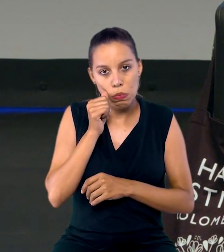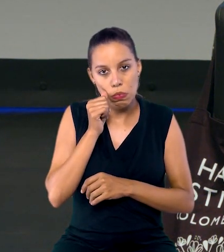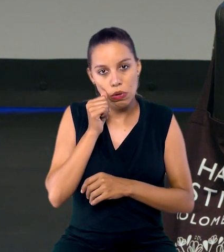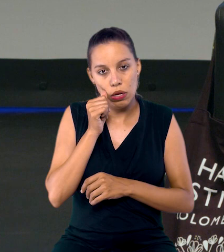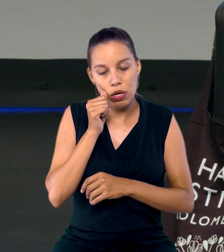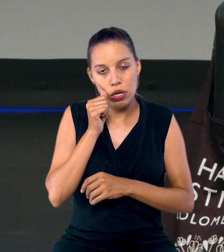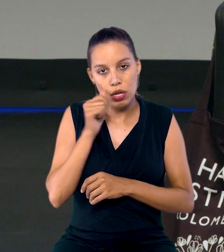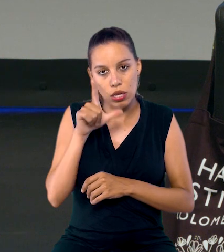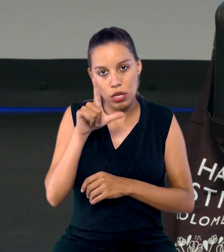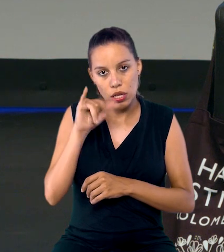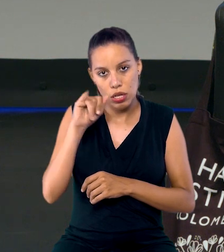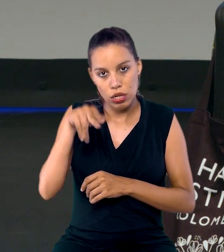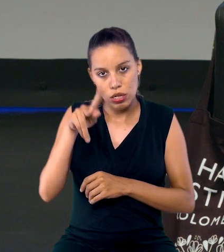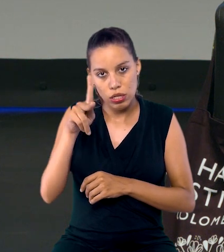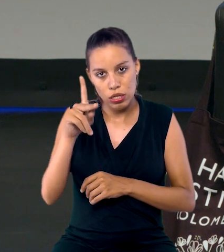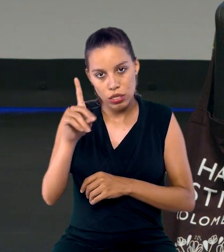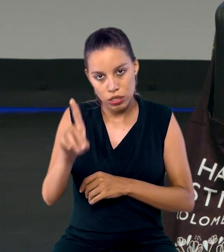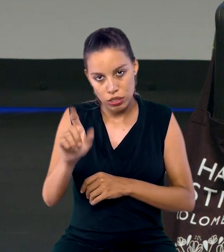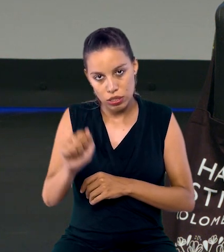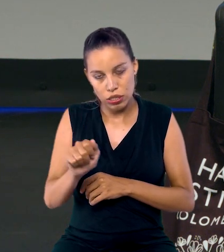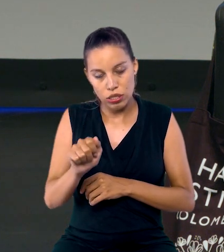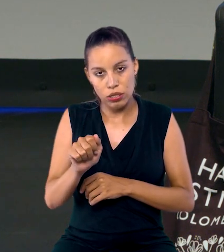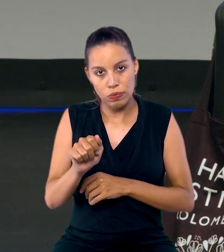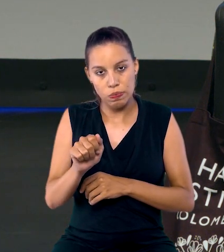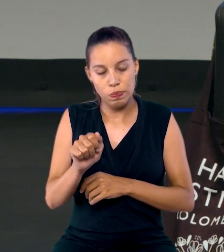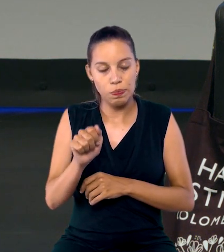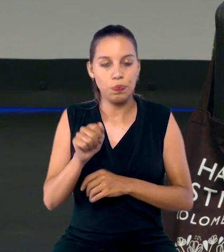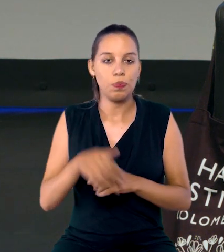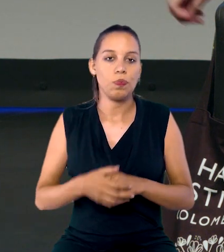Turiwai. Linda Turiwai,